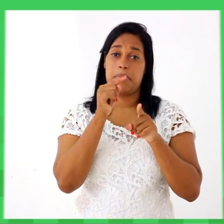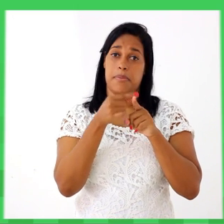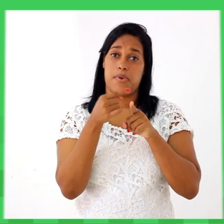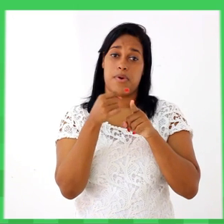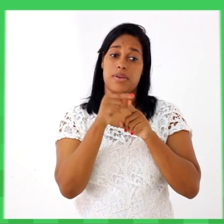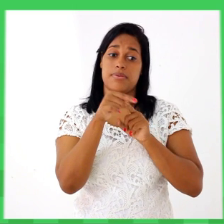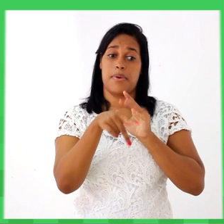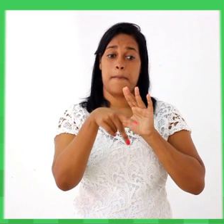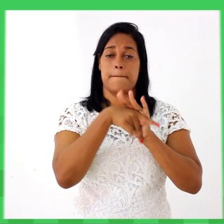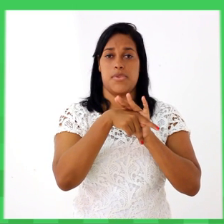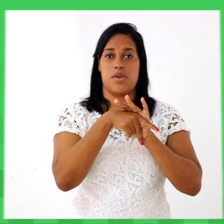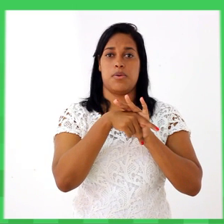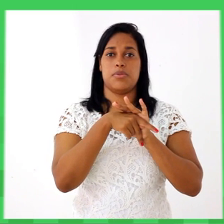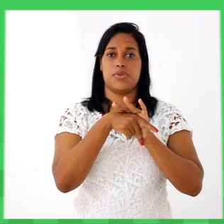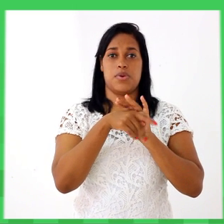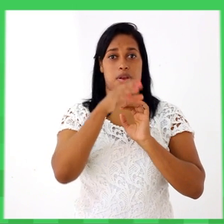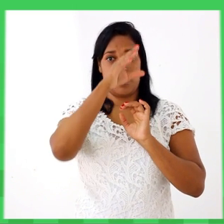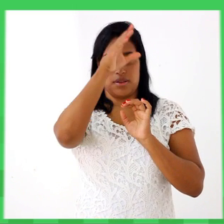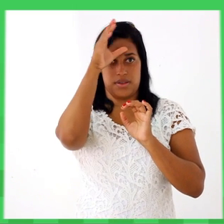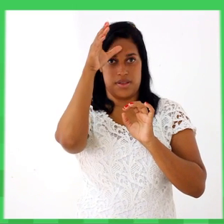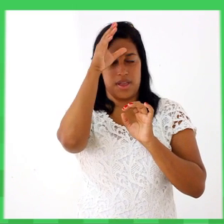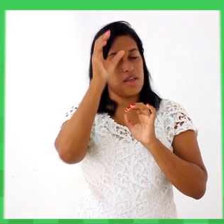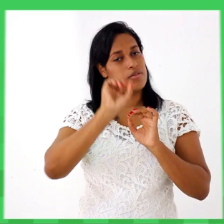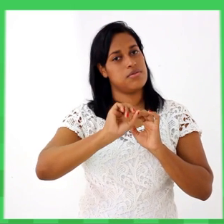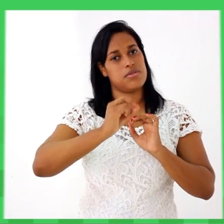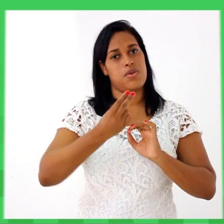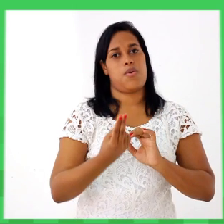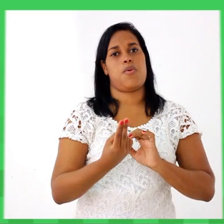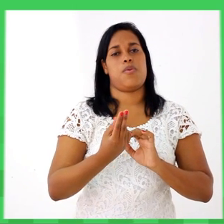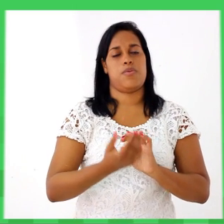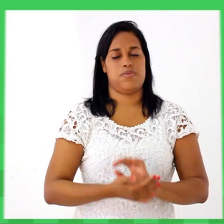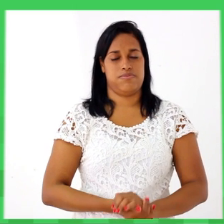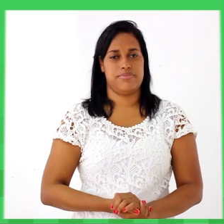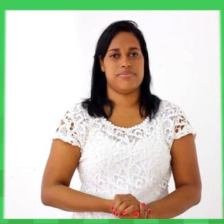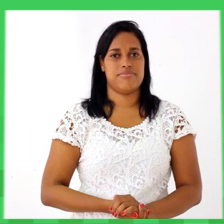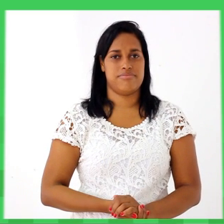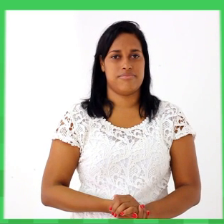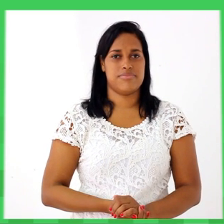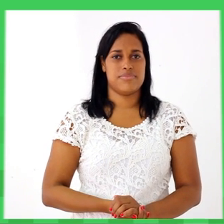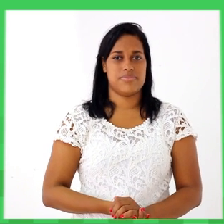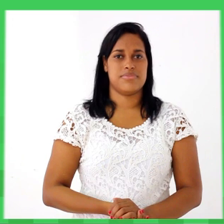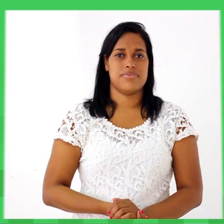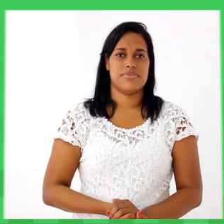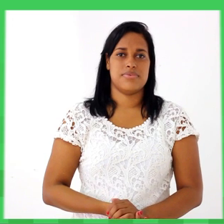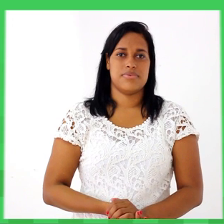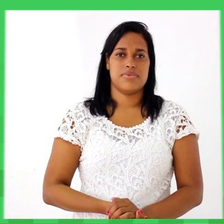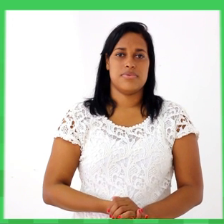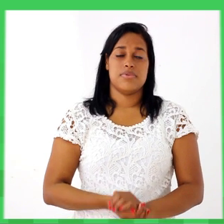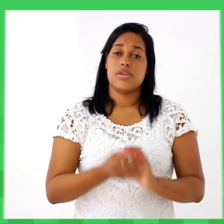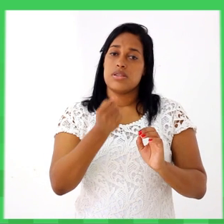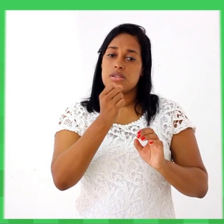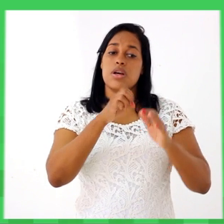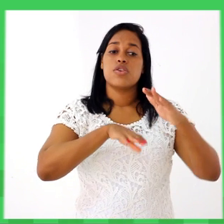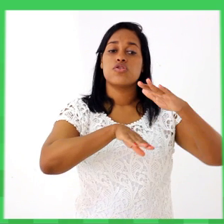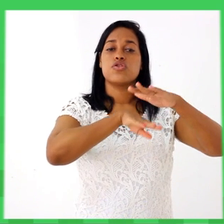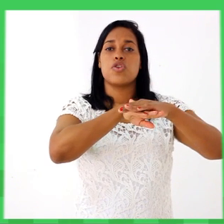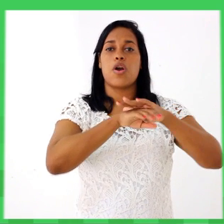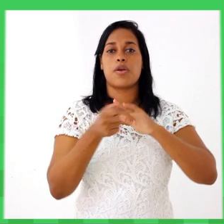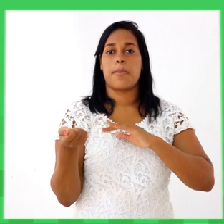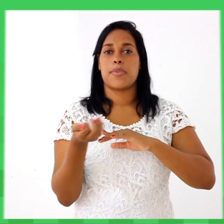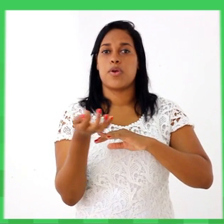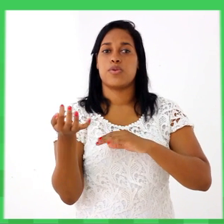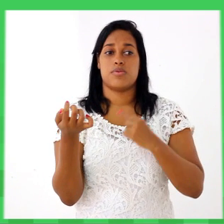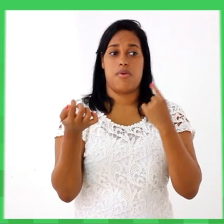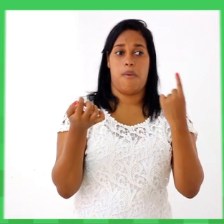entidade fornecedores. Ok? E no caso de estoque e produtos, que é de 1 para